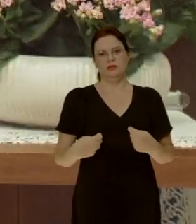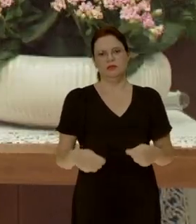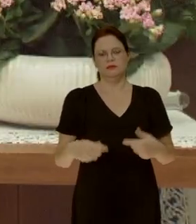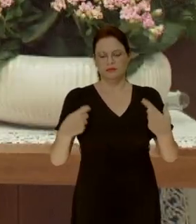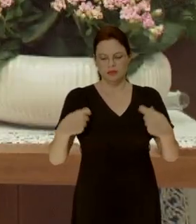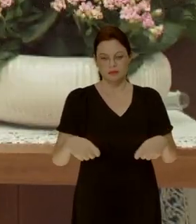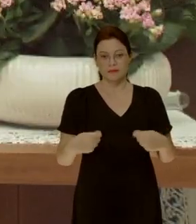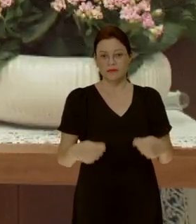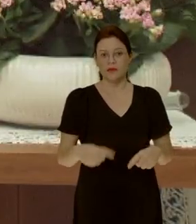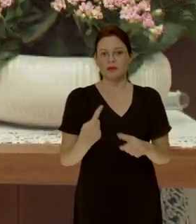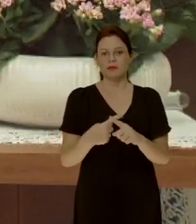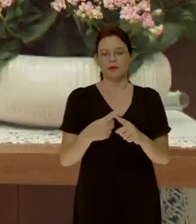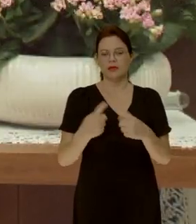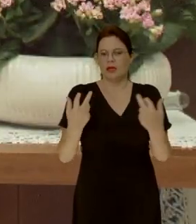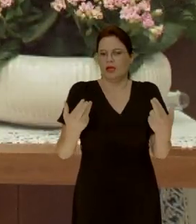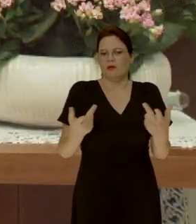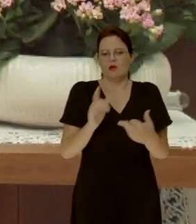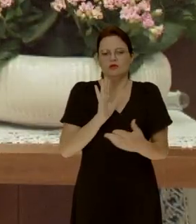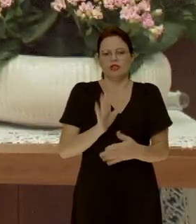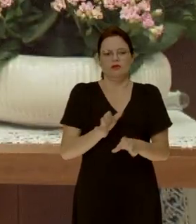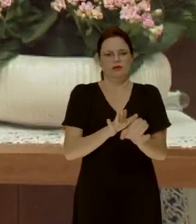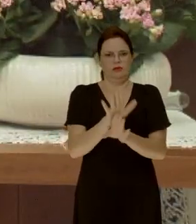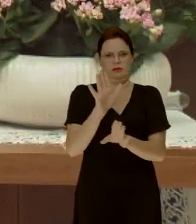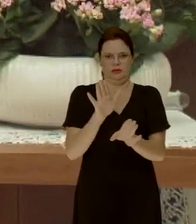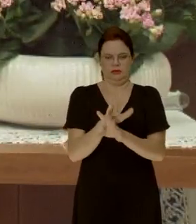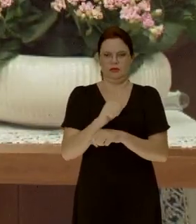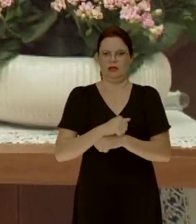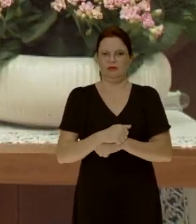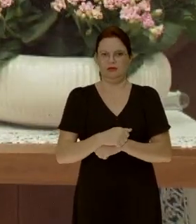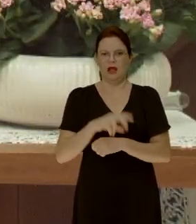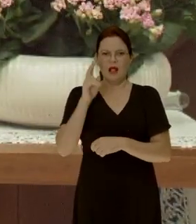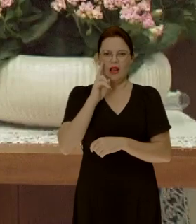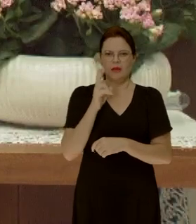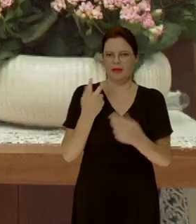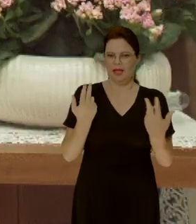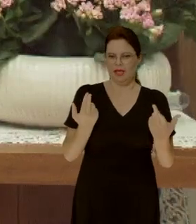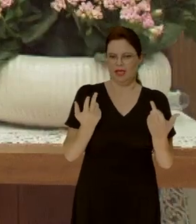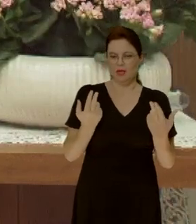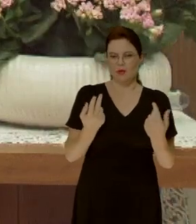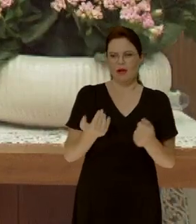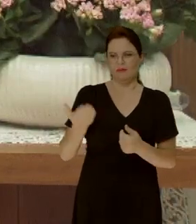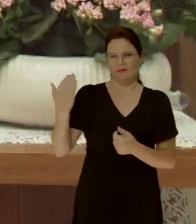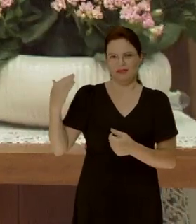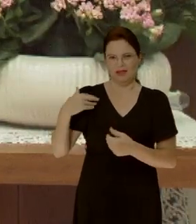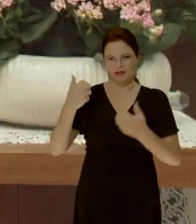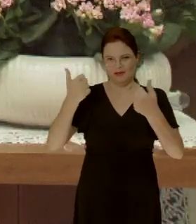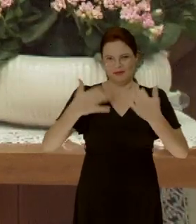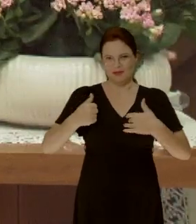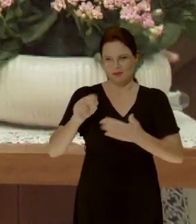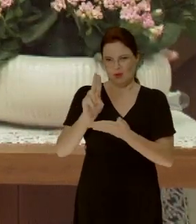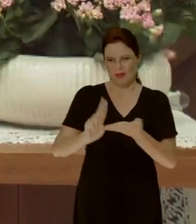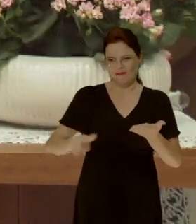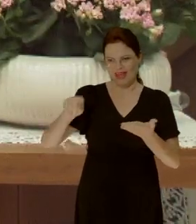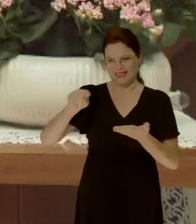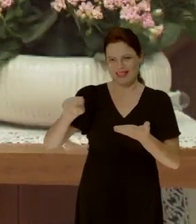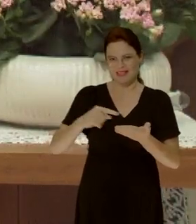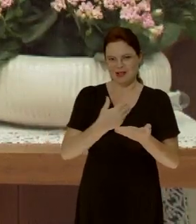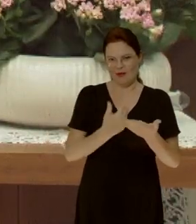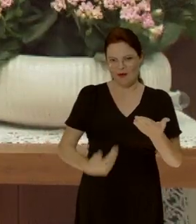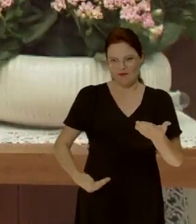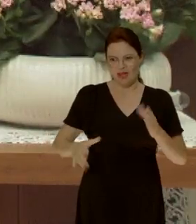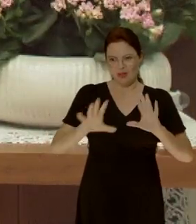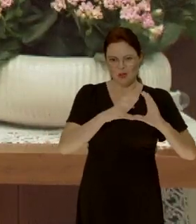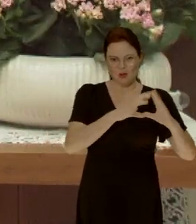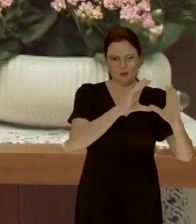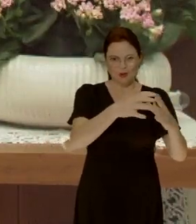que o governo ensinou. A universidade. Conjunto. Não digam aquilo que os outros já